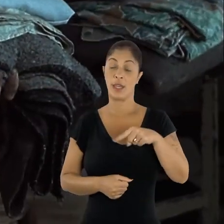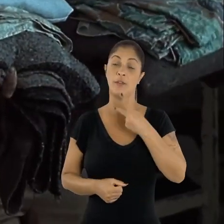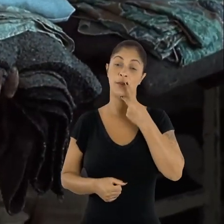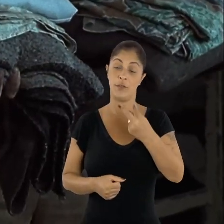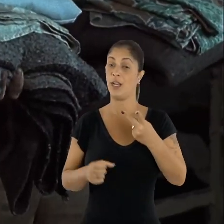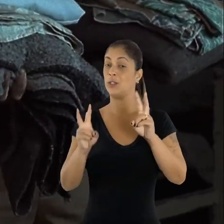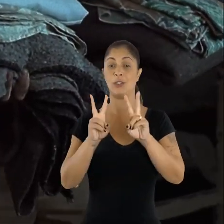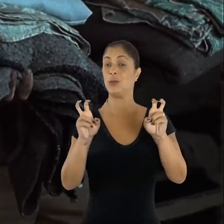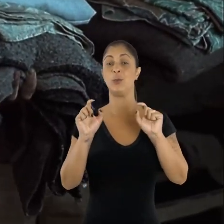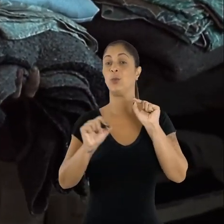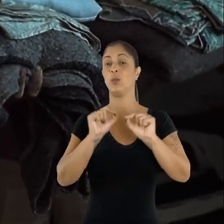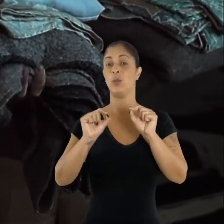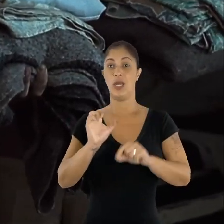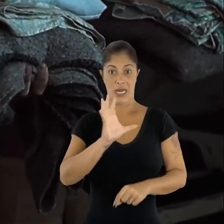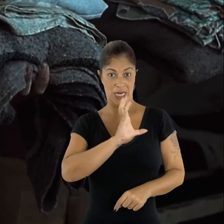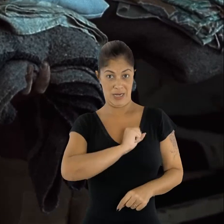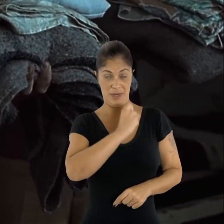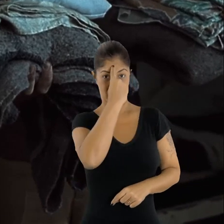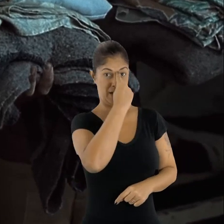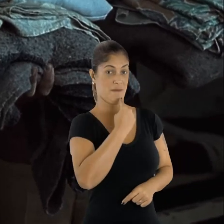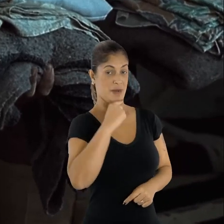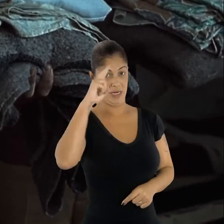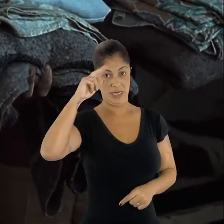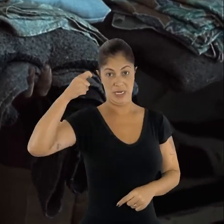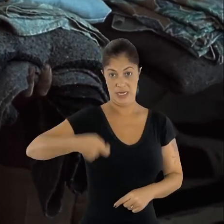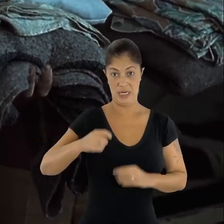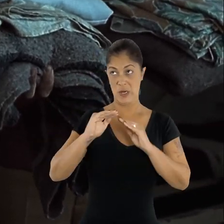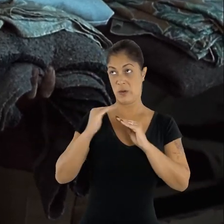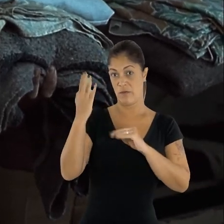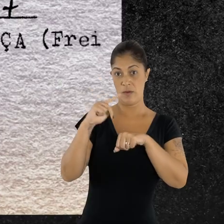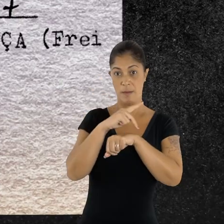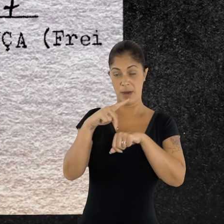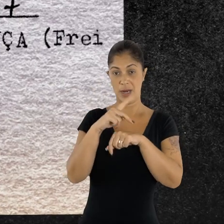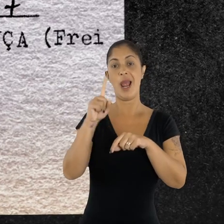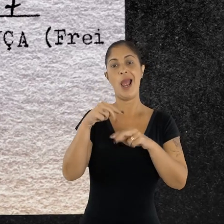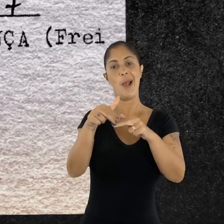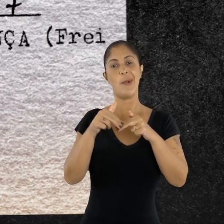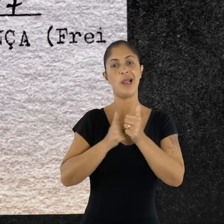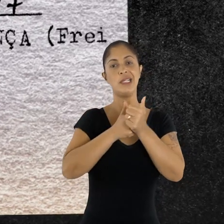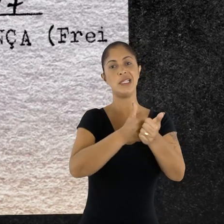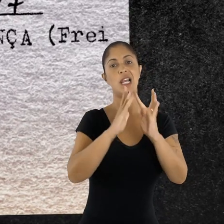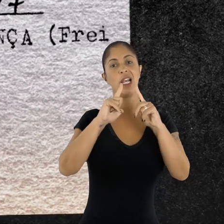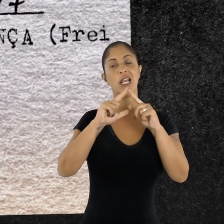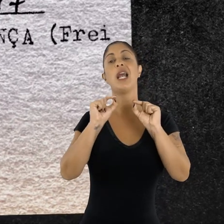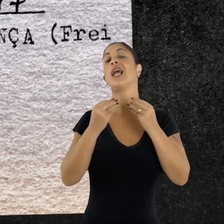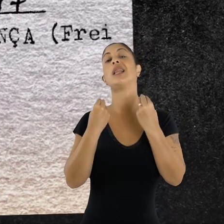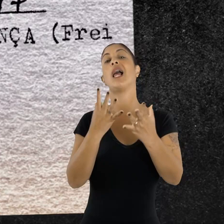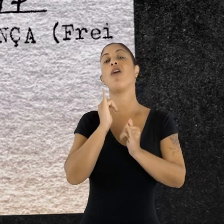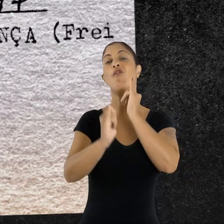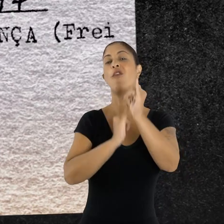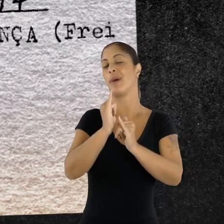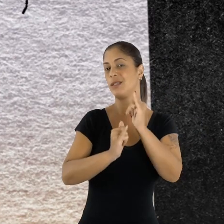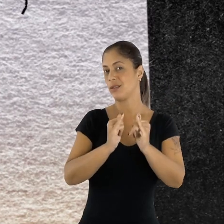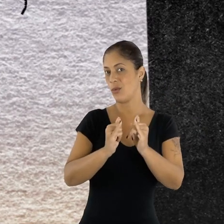a repercussão, a má imagem da ditadura no exterior se devia à igreja e que quem fornecia